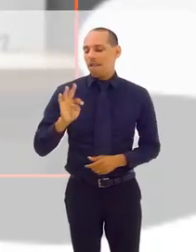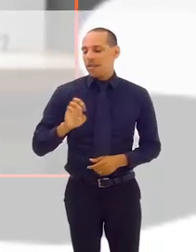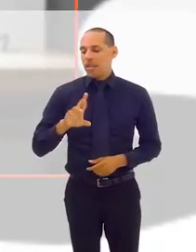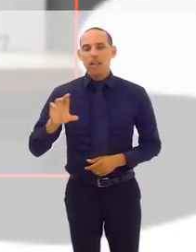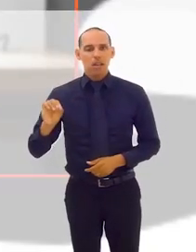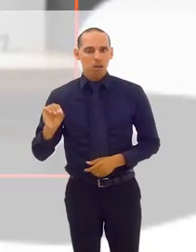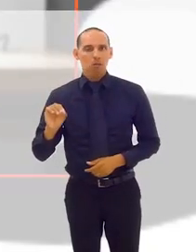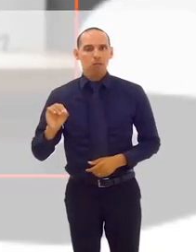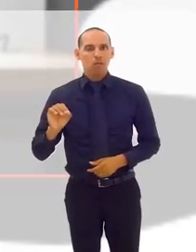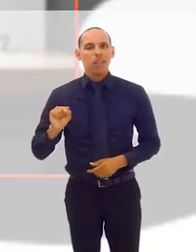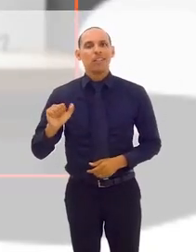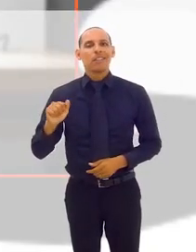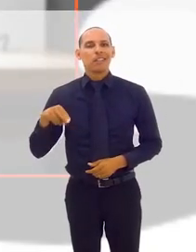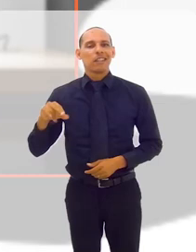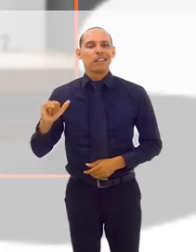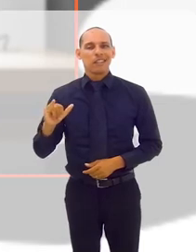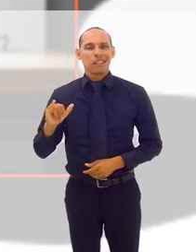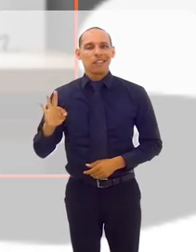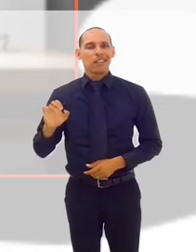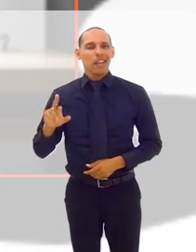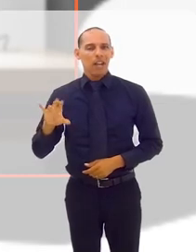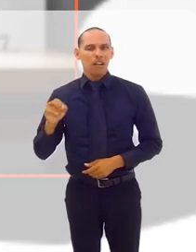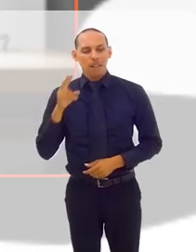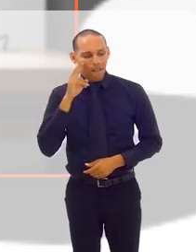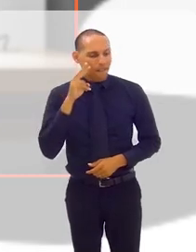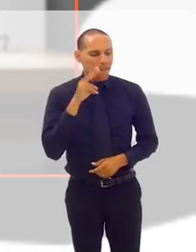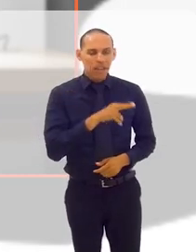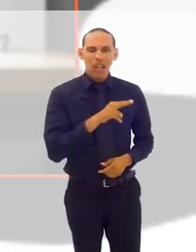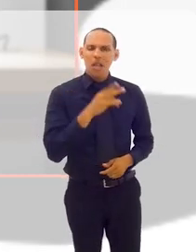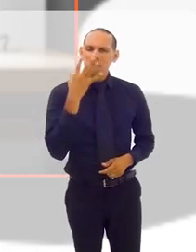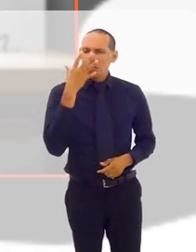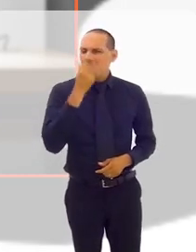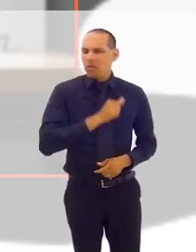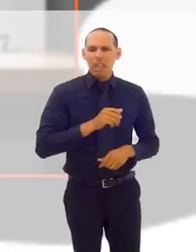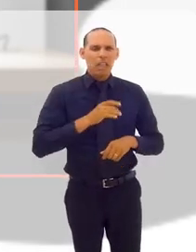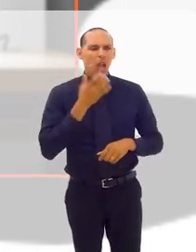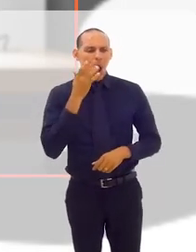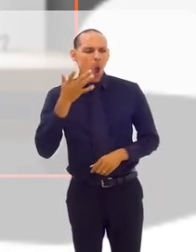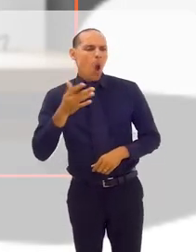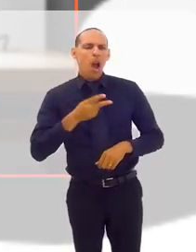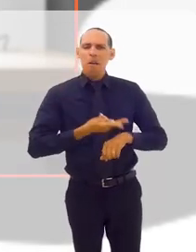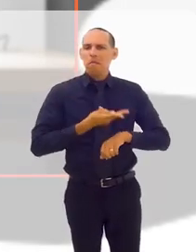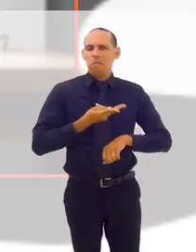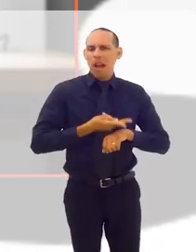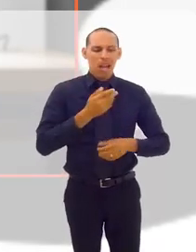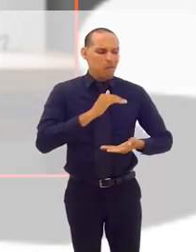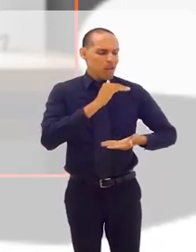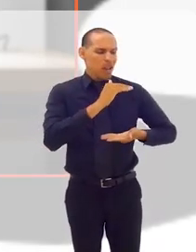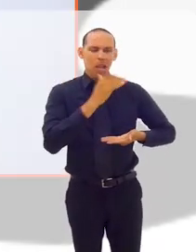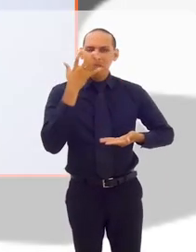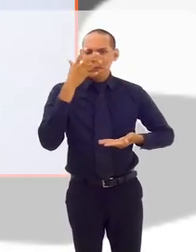dor dentro da alma. Você vê aquela embalagem que você usou linda, dourada, prateada, seja a cor que for.